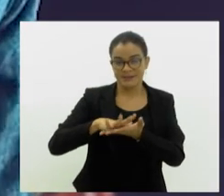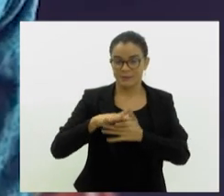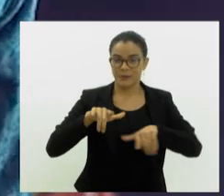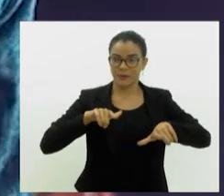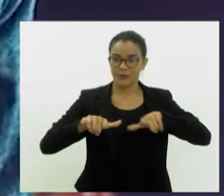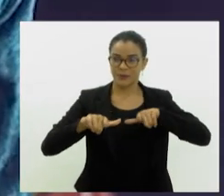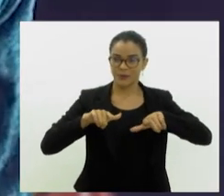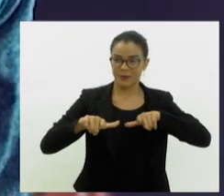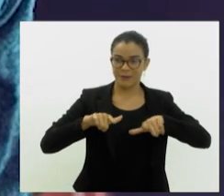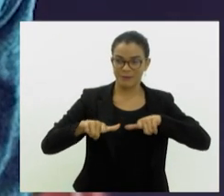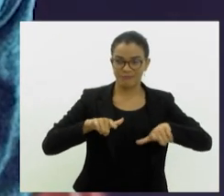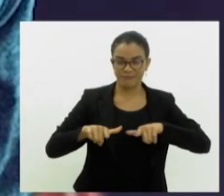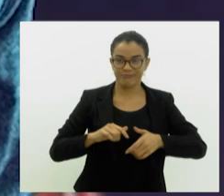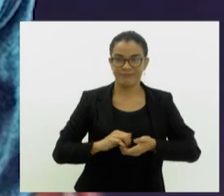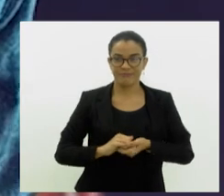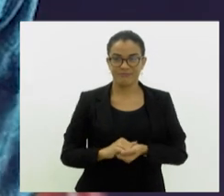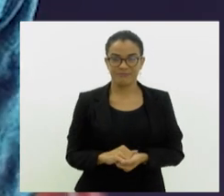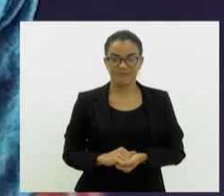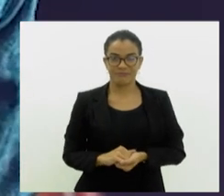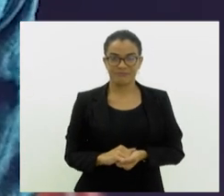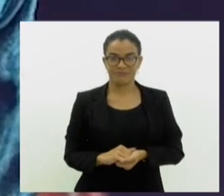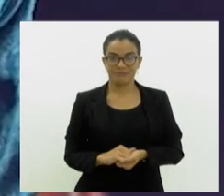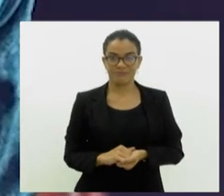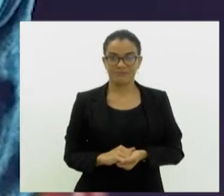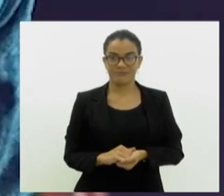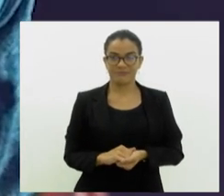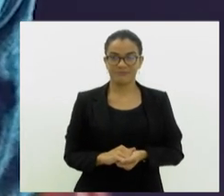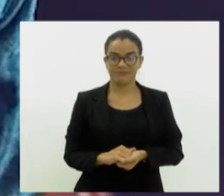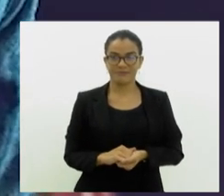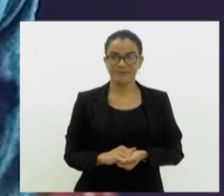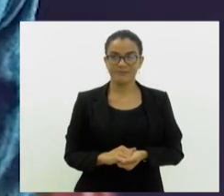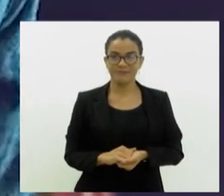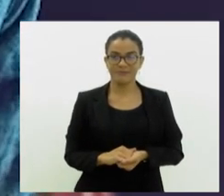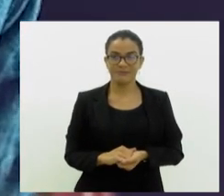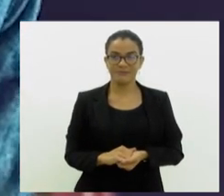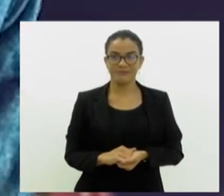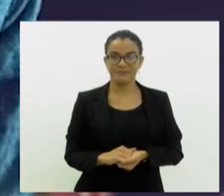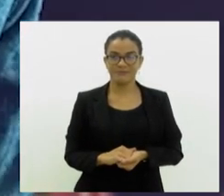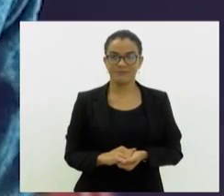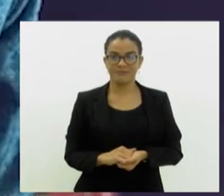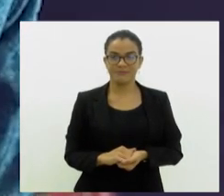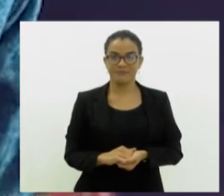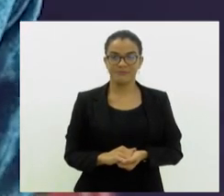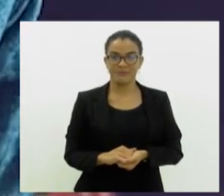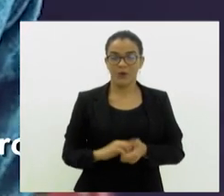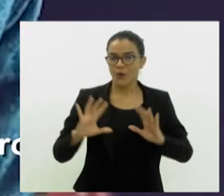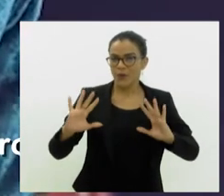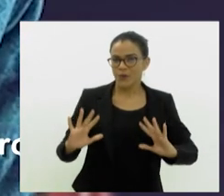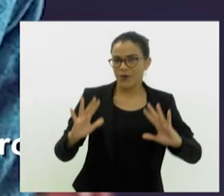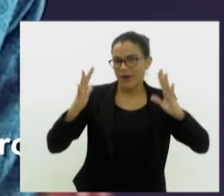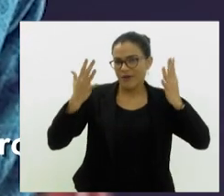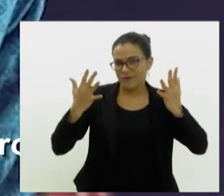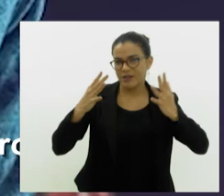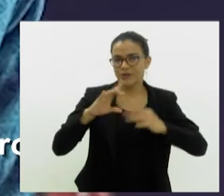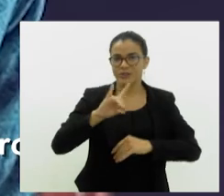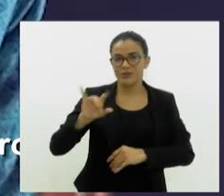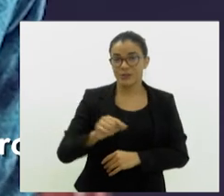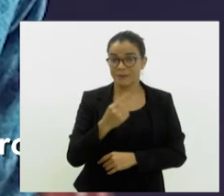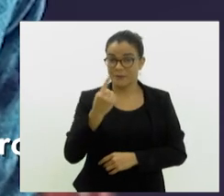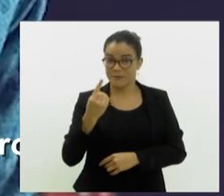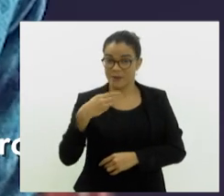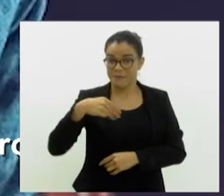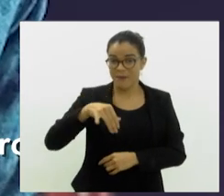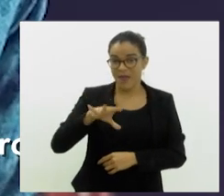O samba é tudo que eu sei, rimou meu único rei. O evento acontece no dia 1º de